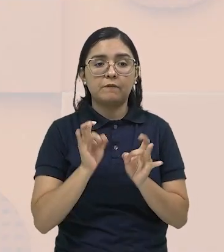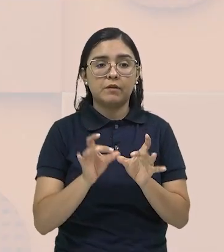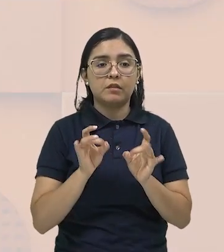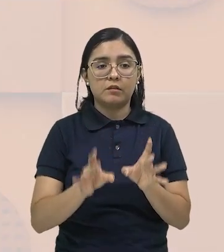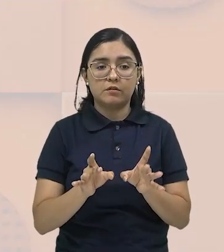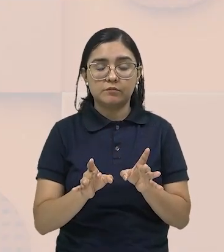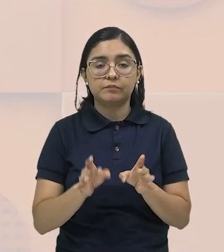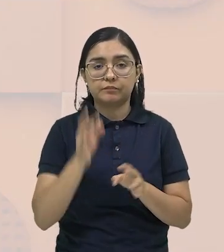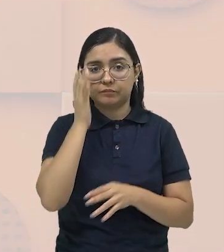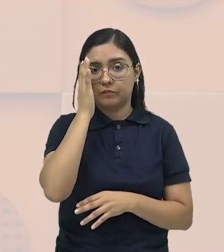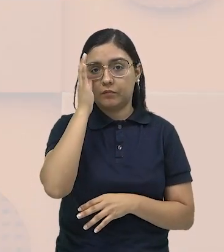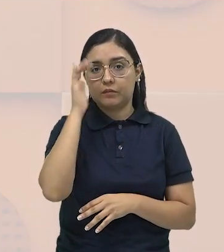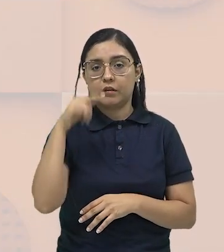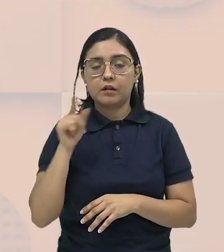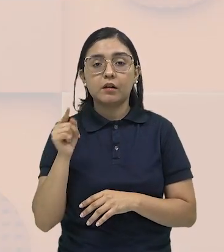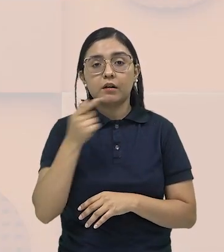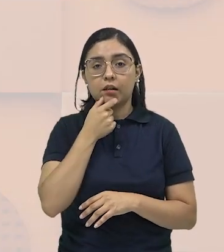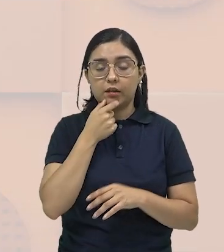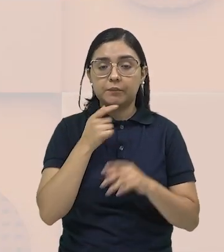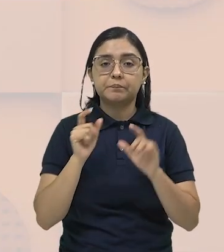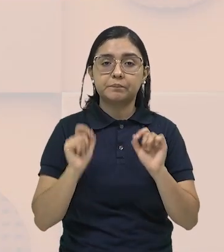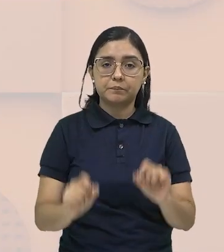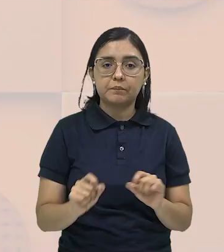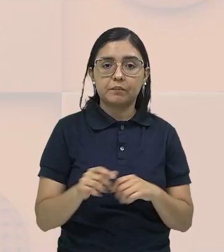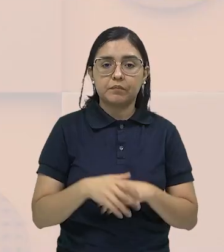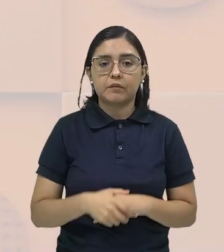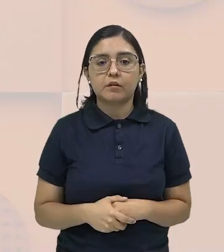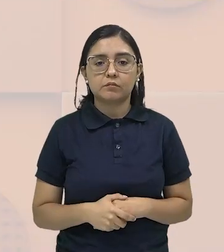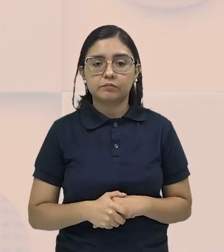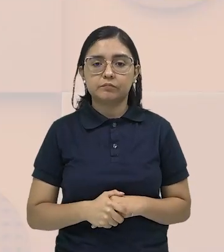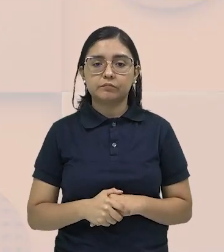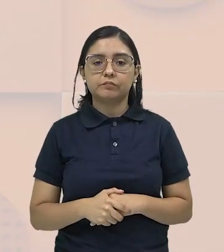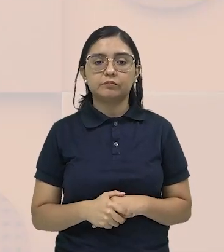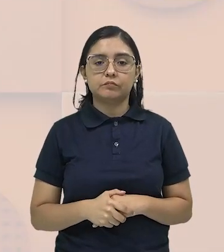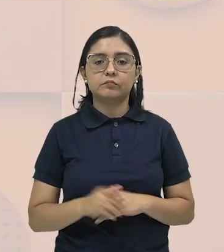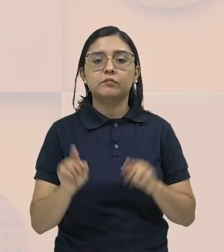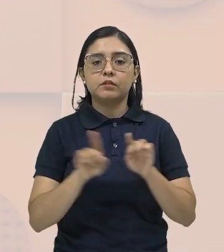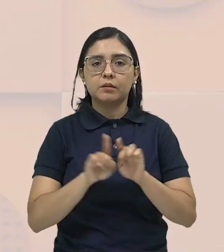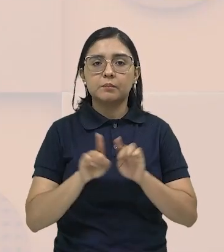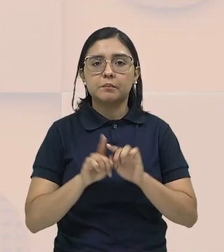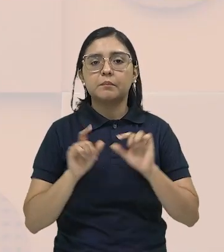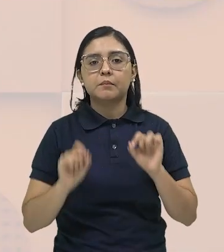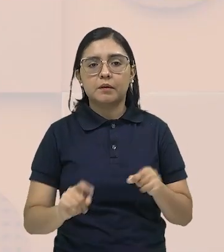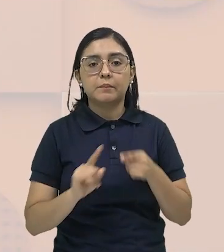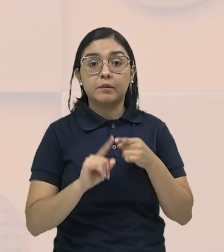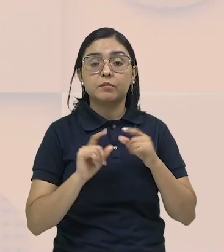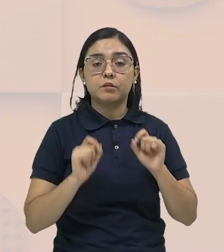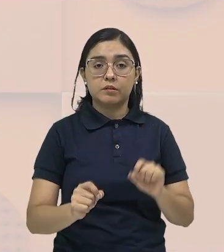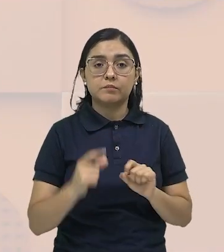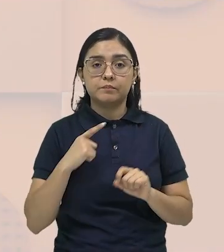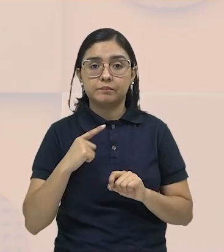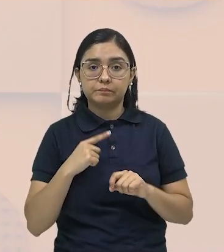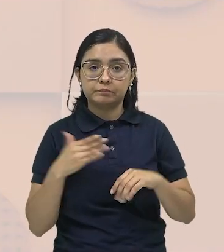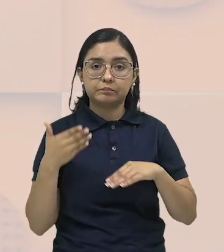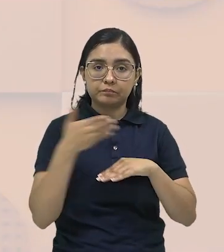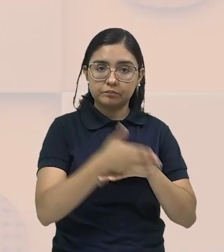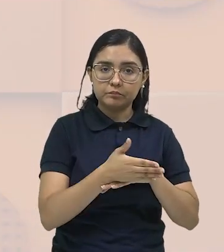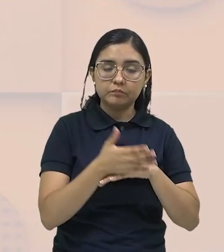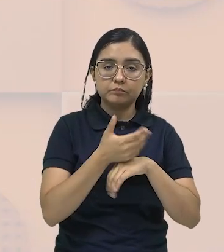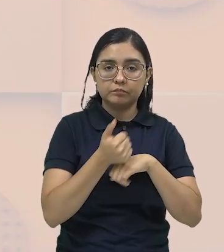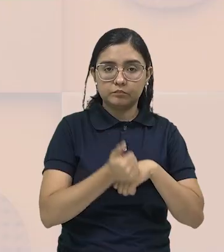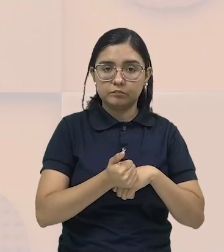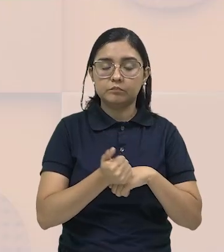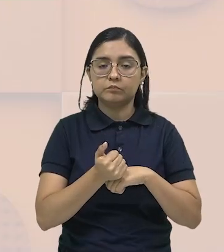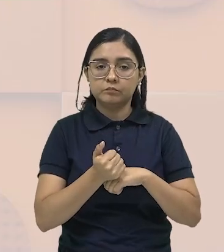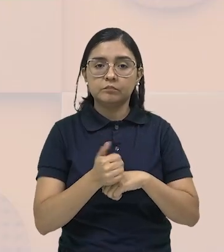parceiro comercial, que era a Inglaterra, né? Inglaterra, inclusive, ameaça invadir a colônia portuguesa, né? No caso,